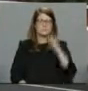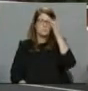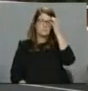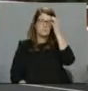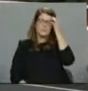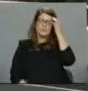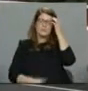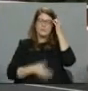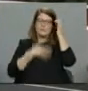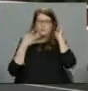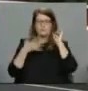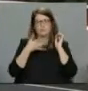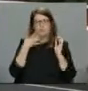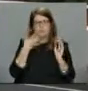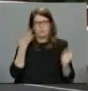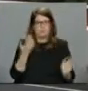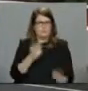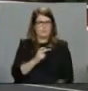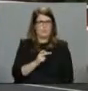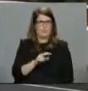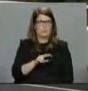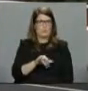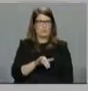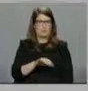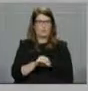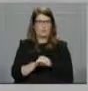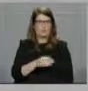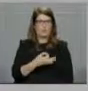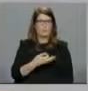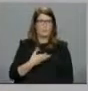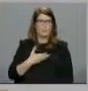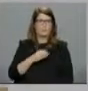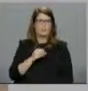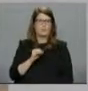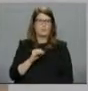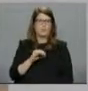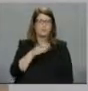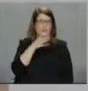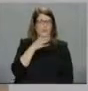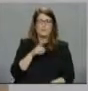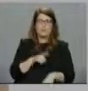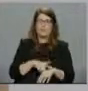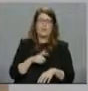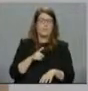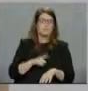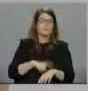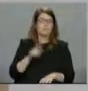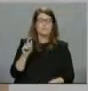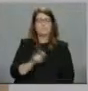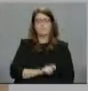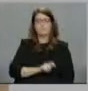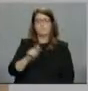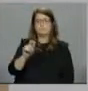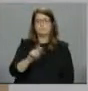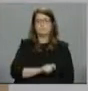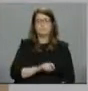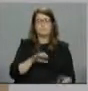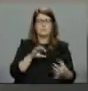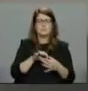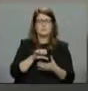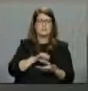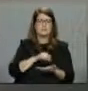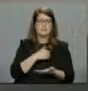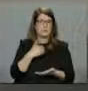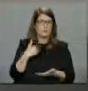Atrapalhada é a palavra que António Pedroso utiliza para descrever o impasse que se registra há largos meses quanto às obras do Centro de Saúde